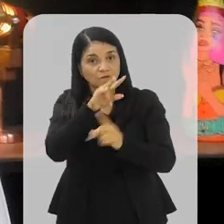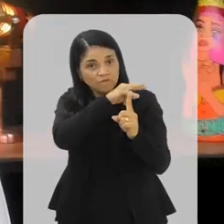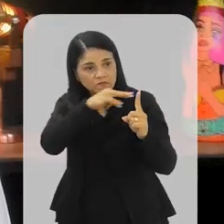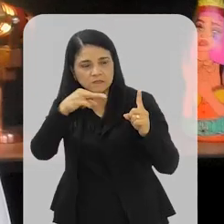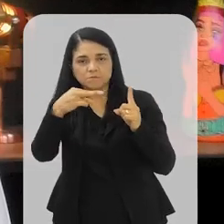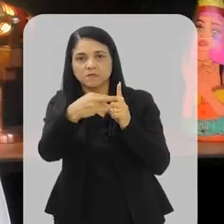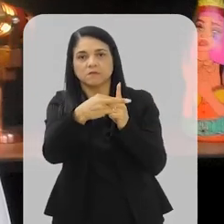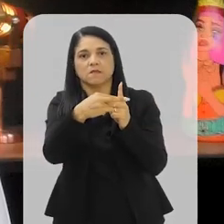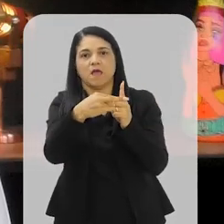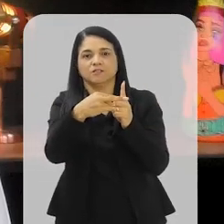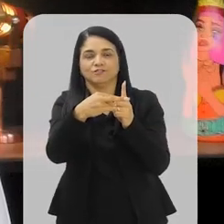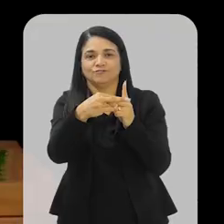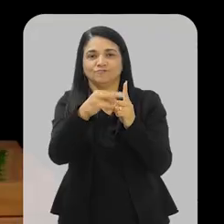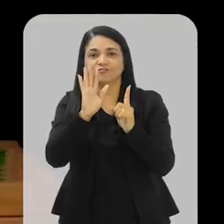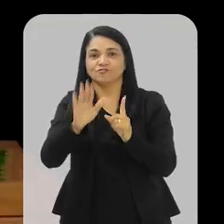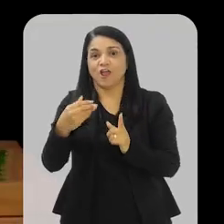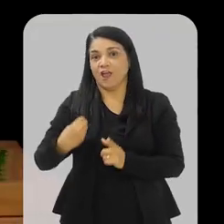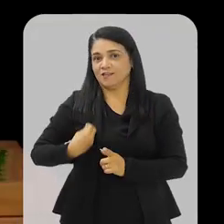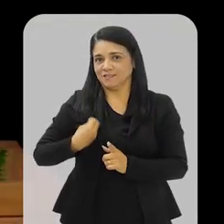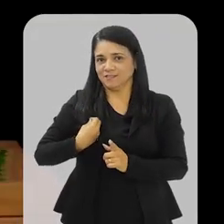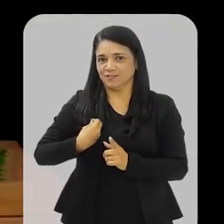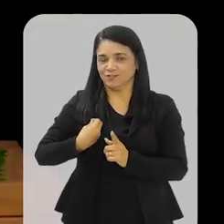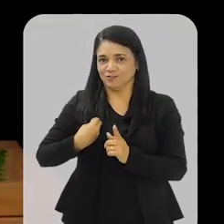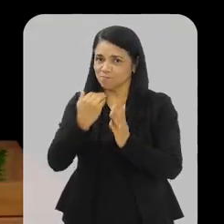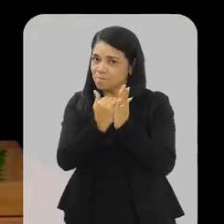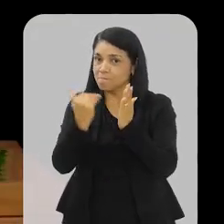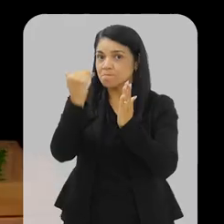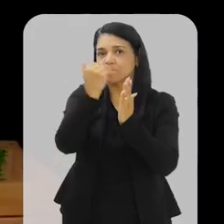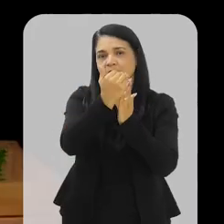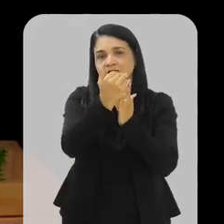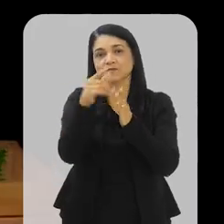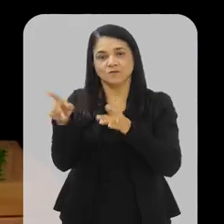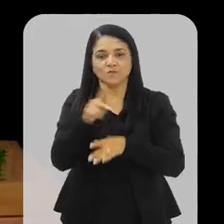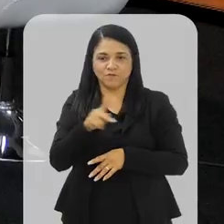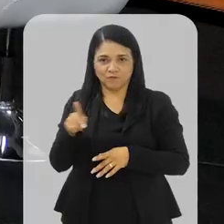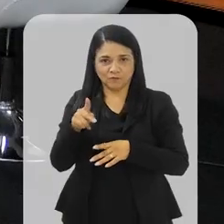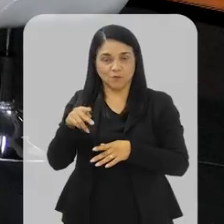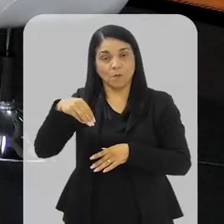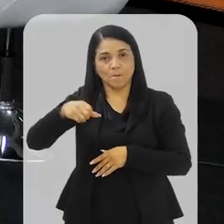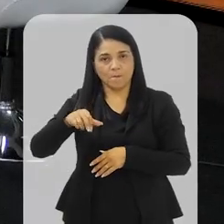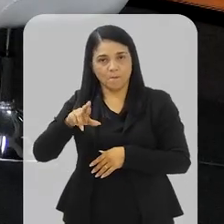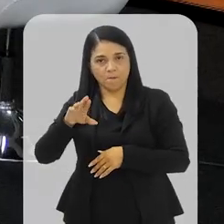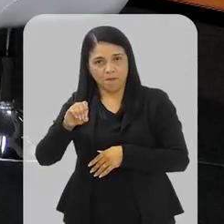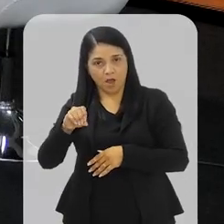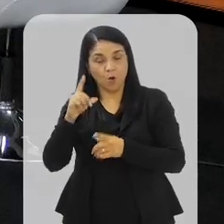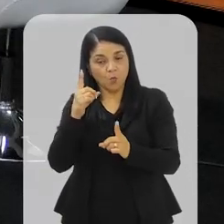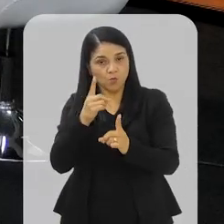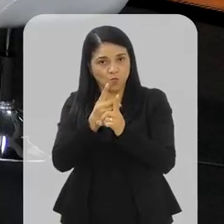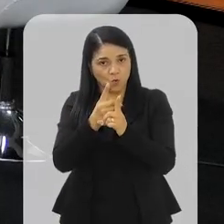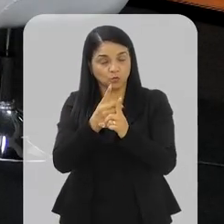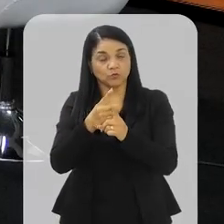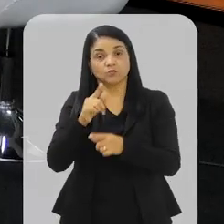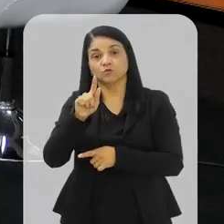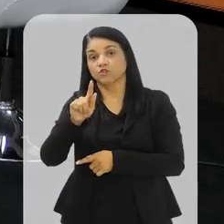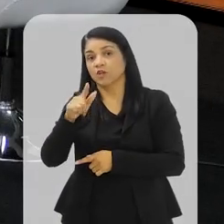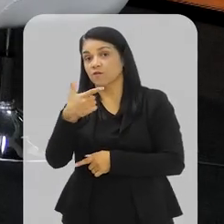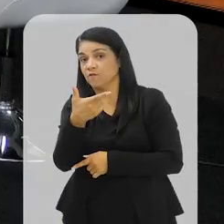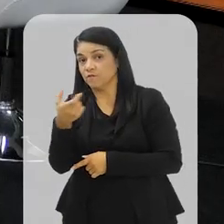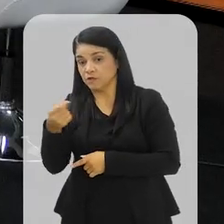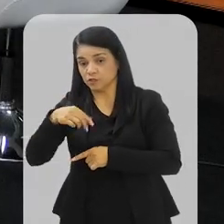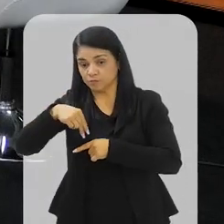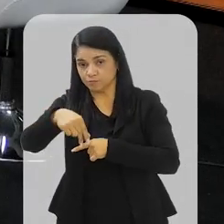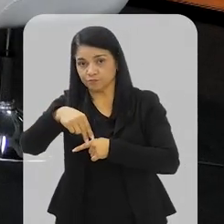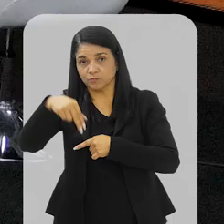visibilidade tão grande quanto que já existe como aqui Colocou o professor Marcos teremos agora o encontro do